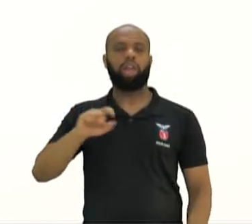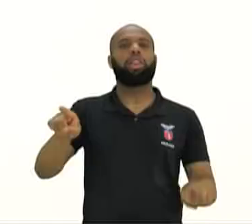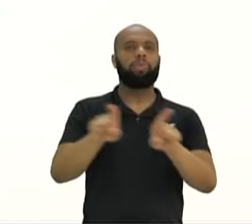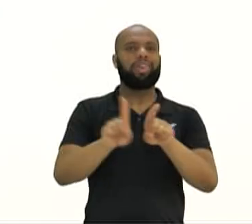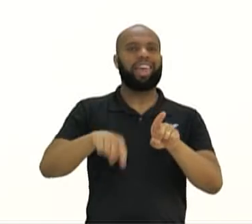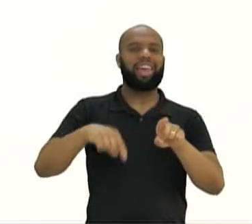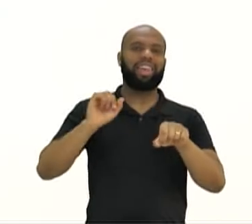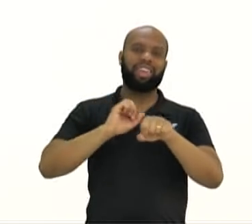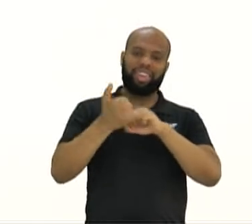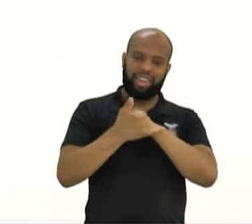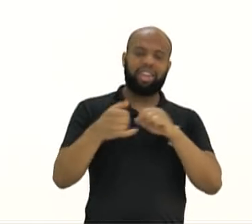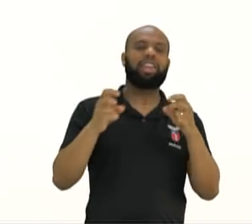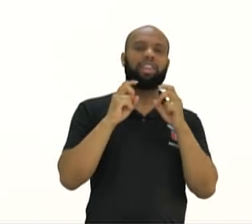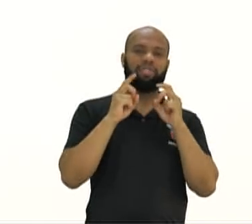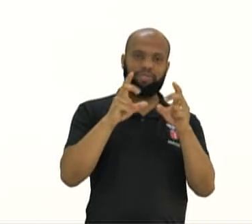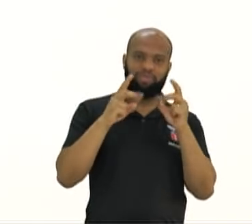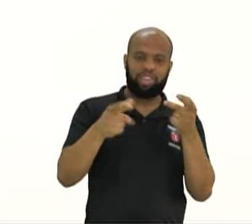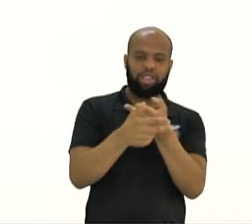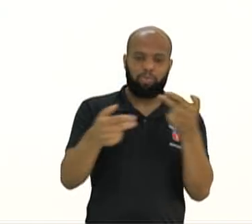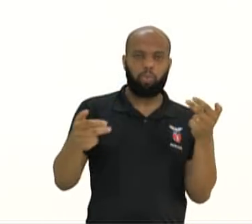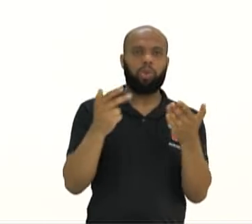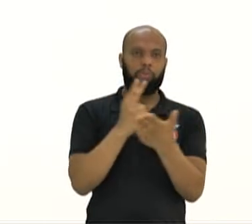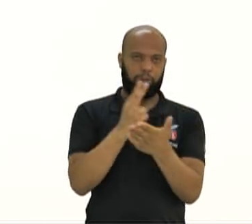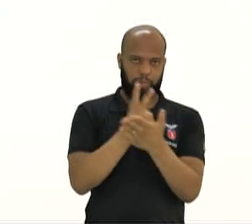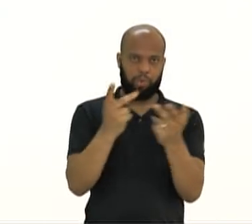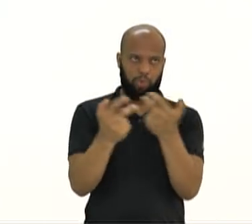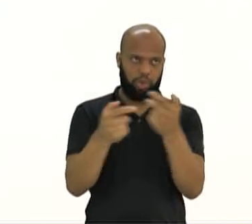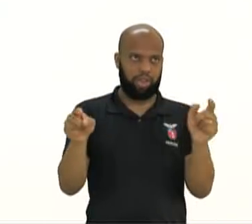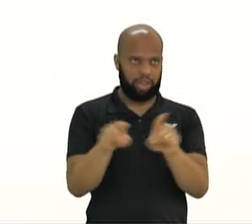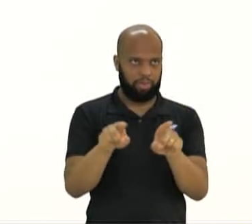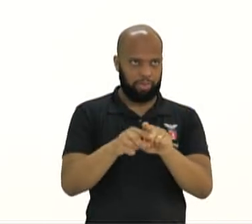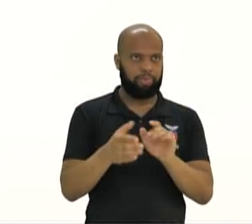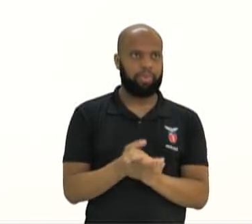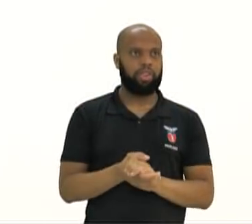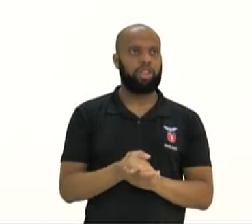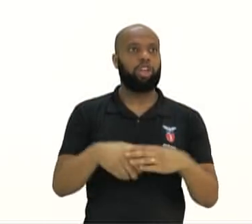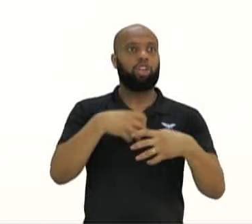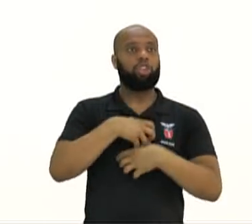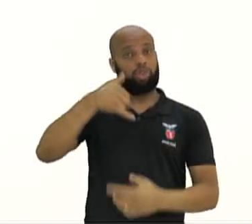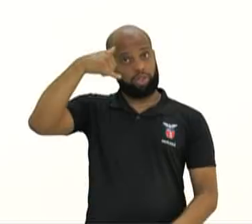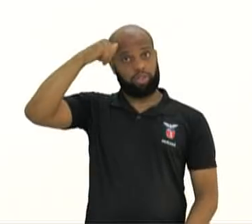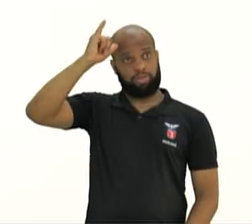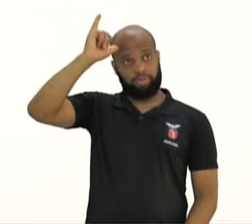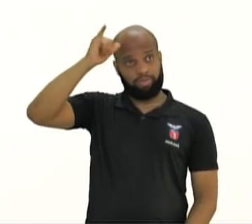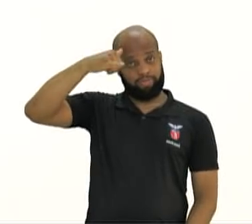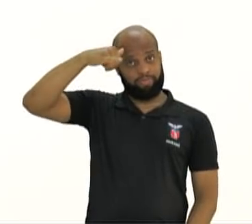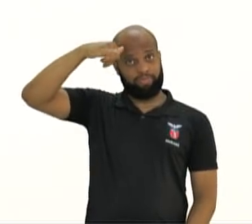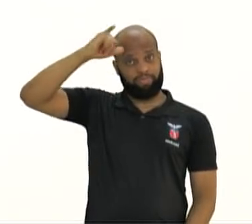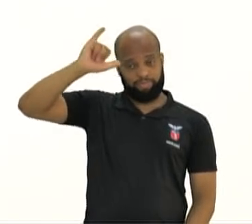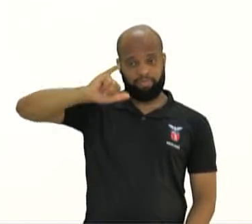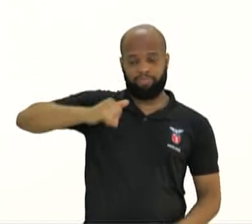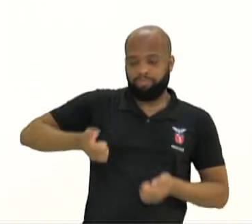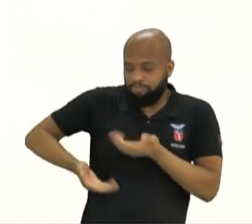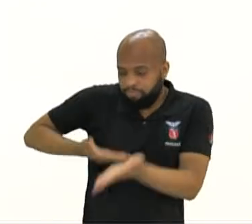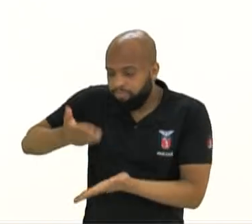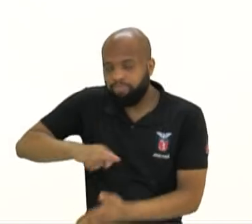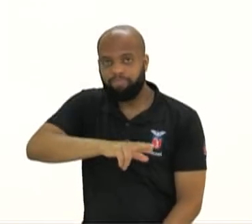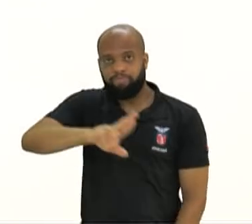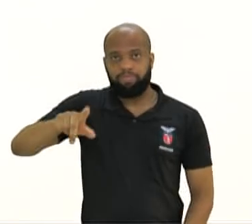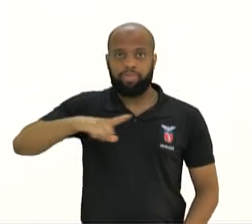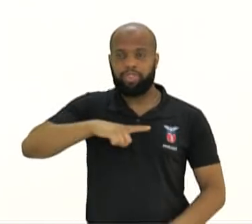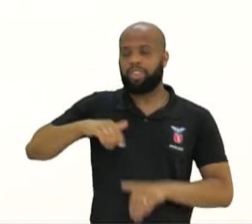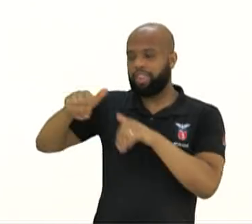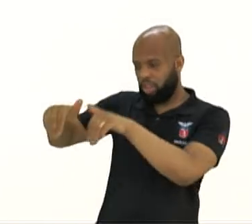A pecuária, né, os maiores produtores, como não seria diferente, Austrália e Nova Zelândia constituem